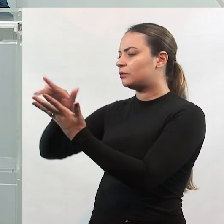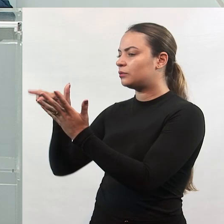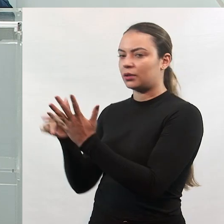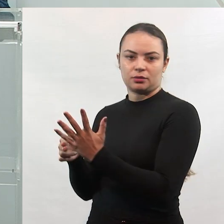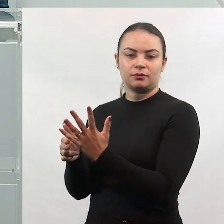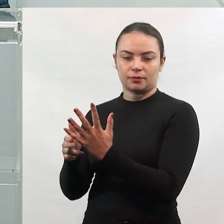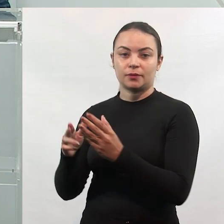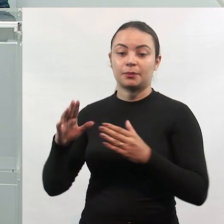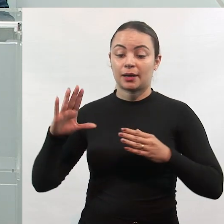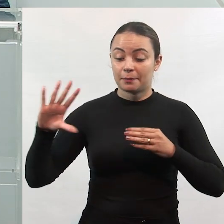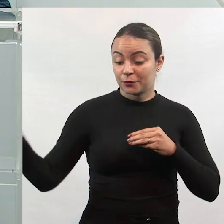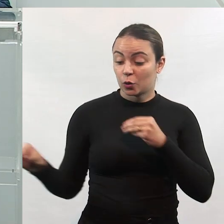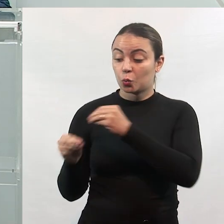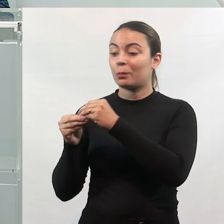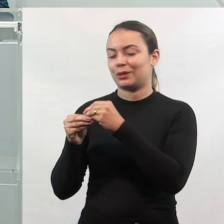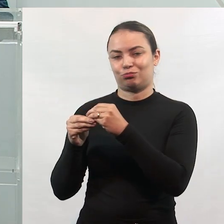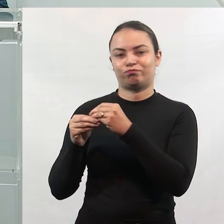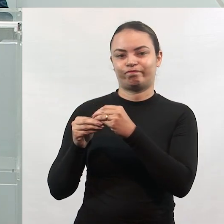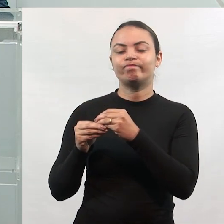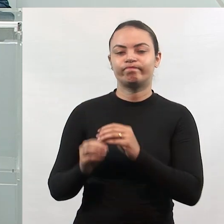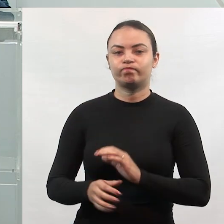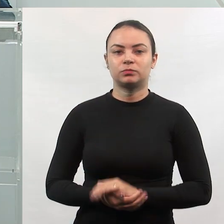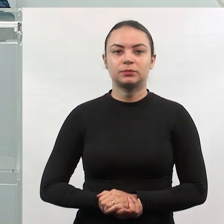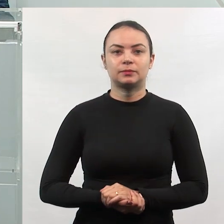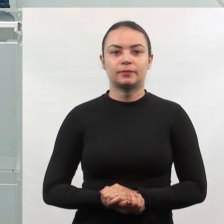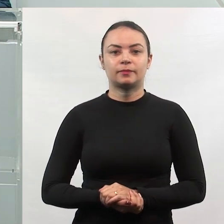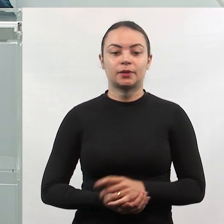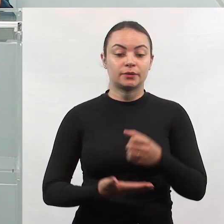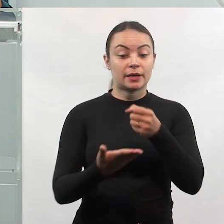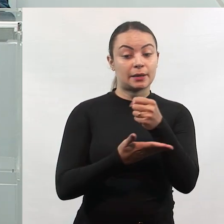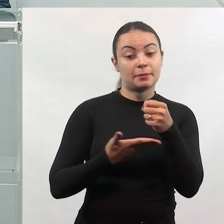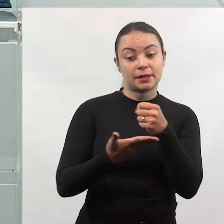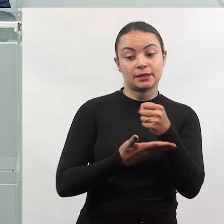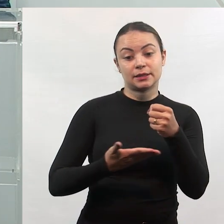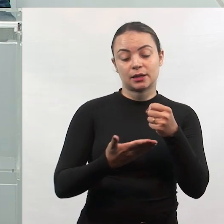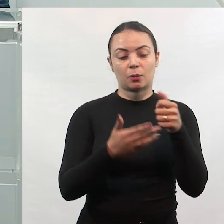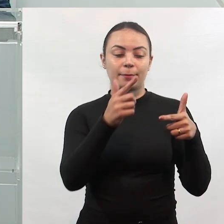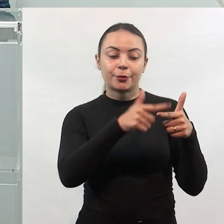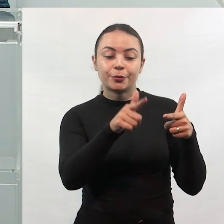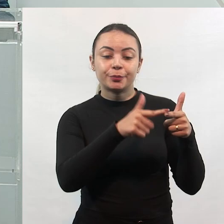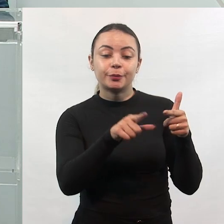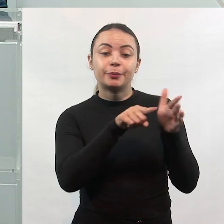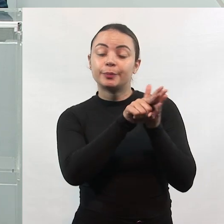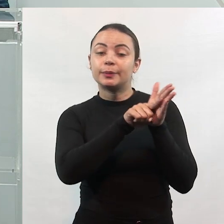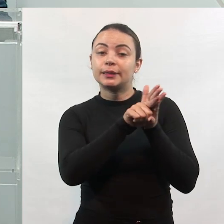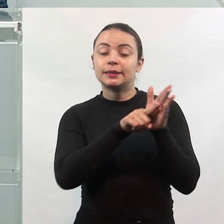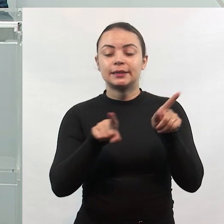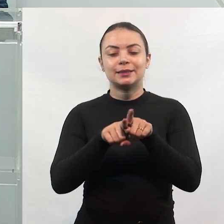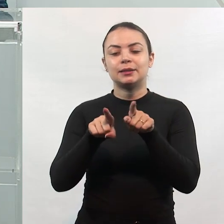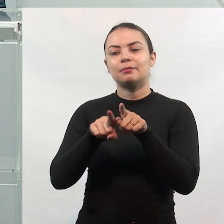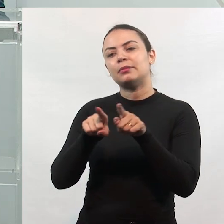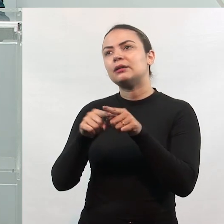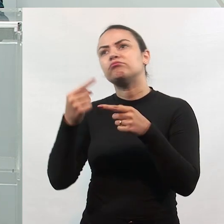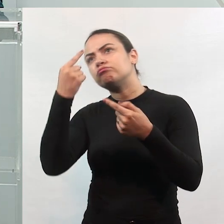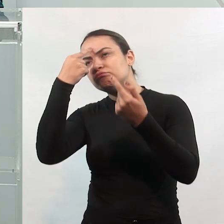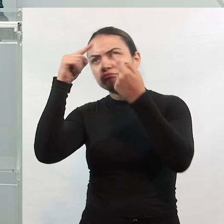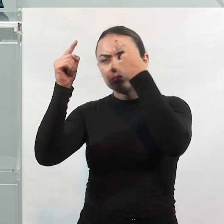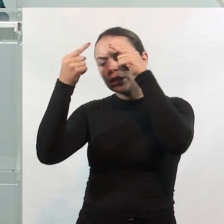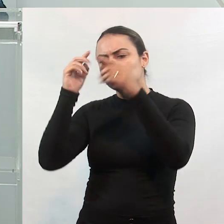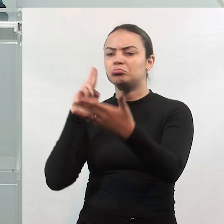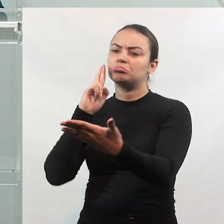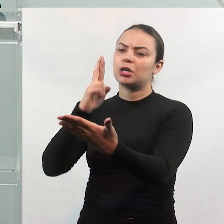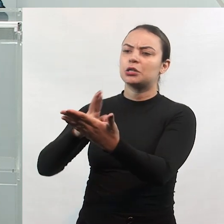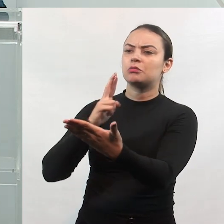os pressupostos que embasam tanto o problema de pesquisa quanto as possíveis respostas a esse problema, no caso das